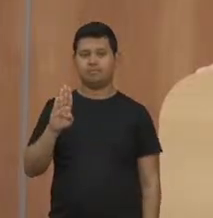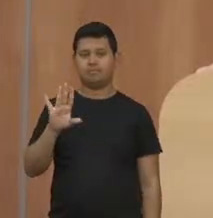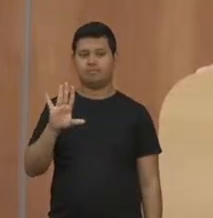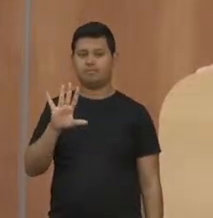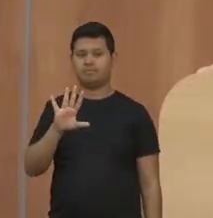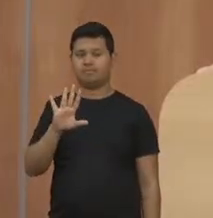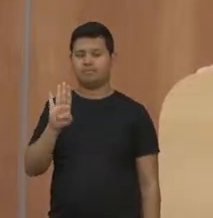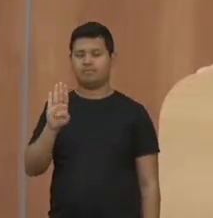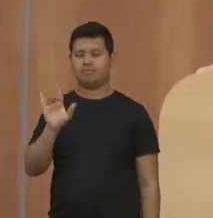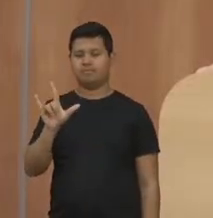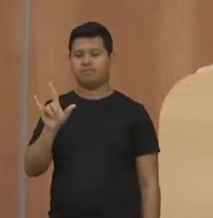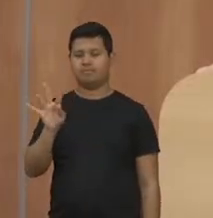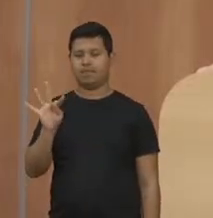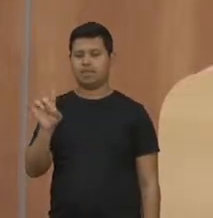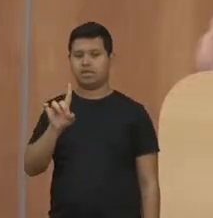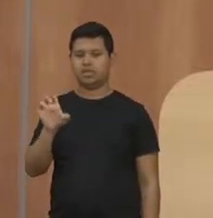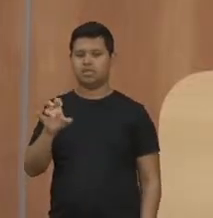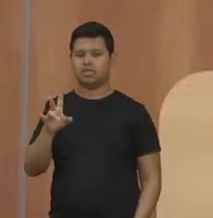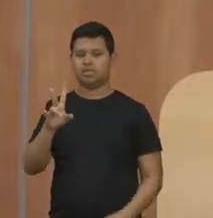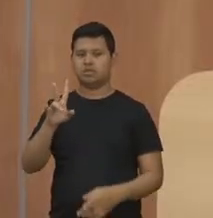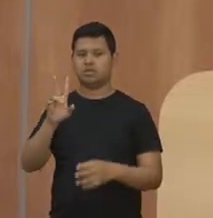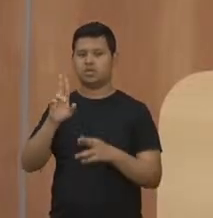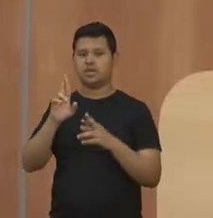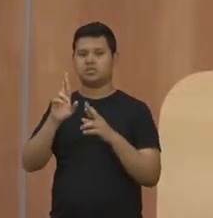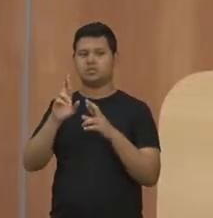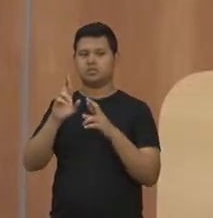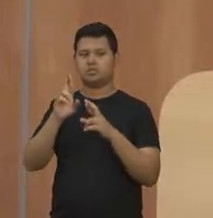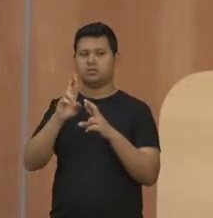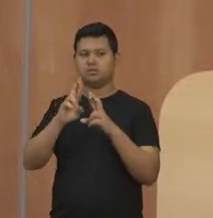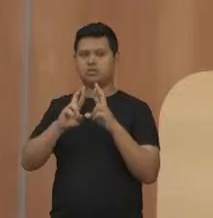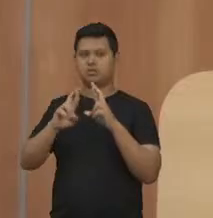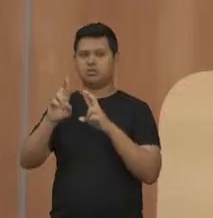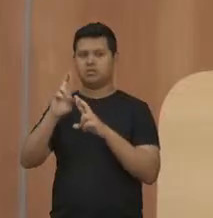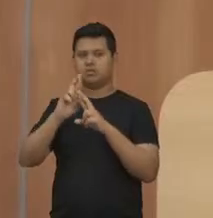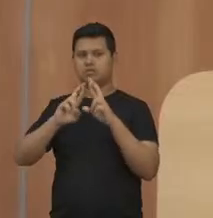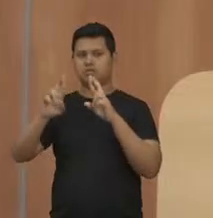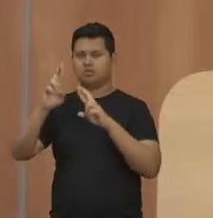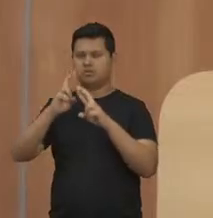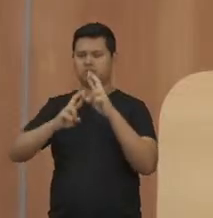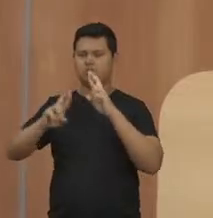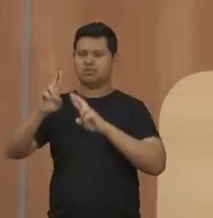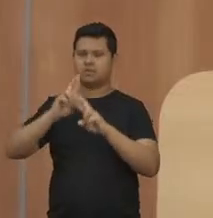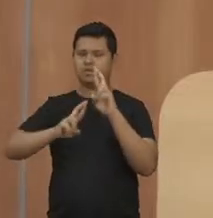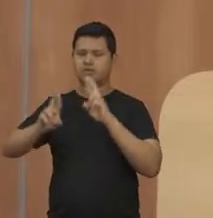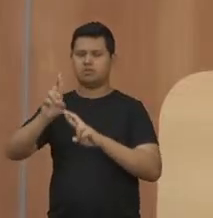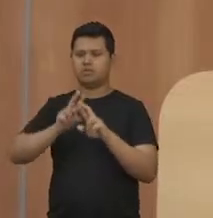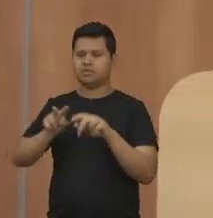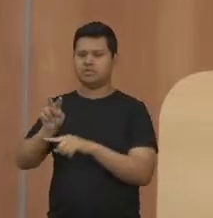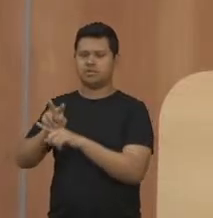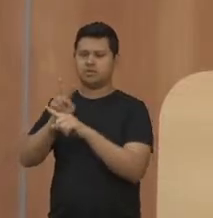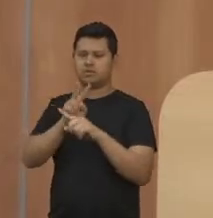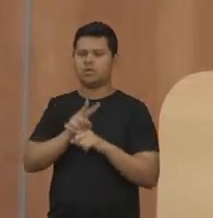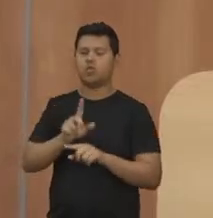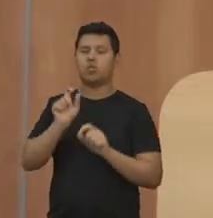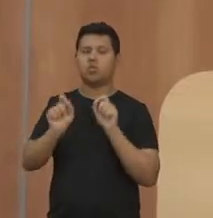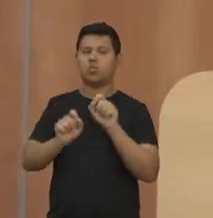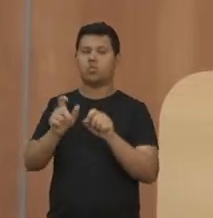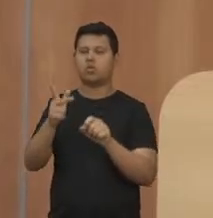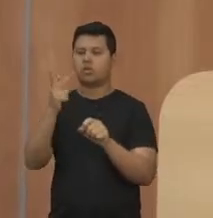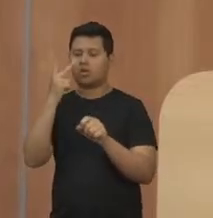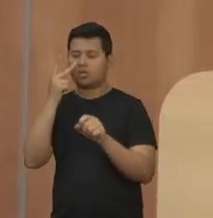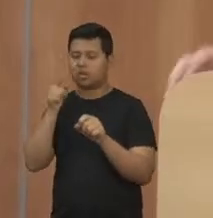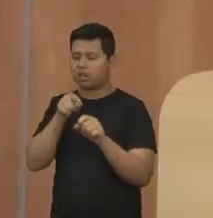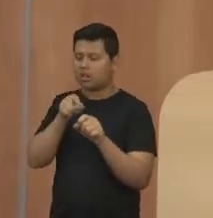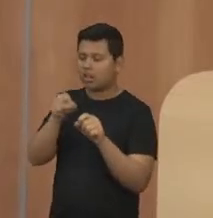eles fazem com os agentes de trânsito. Eles põem o coletinho lá, verdinho, põem o bonezinho, e eles fiscalizam o carro da